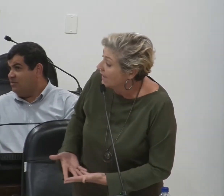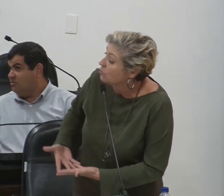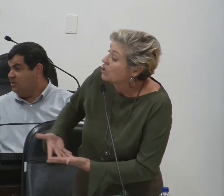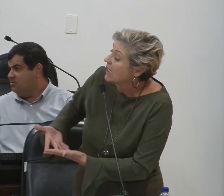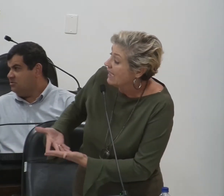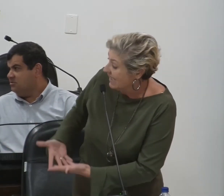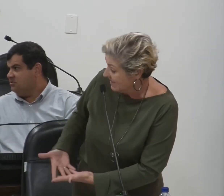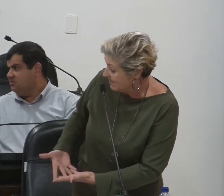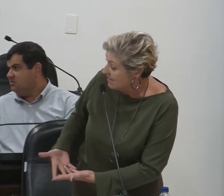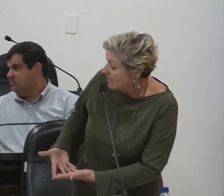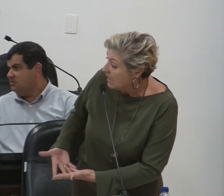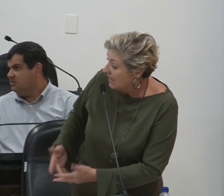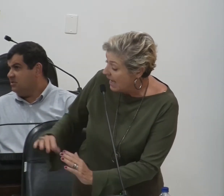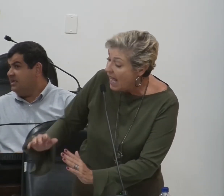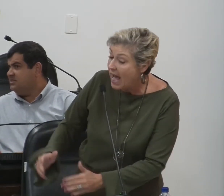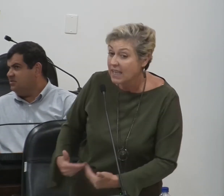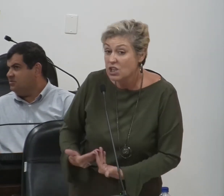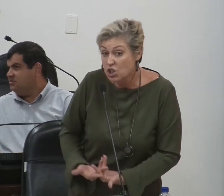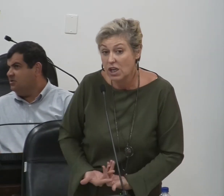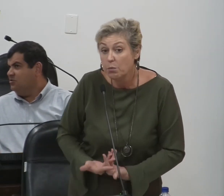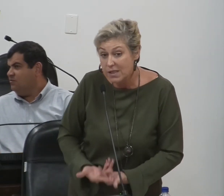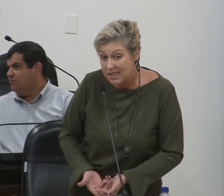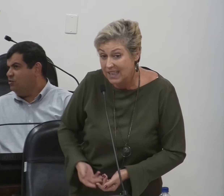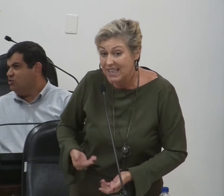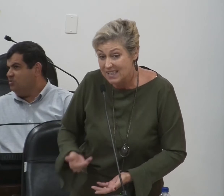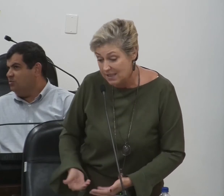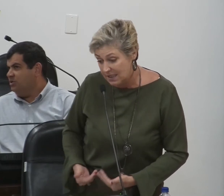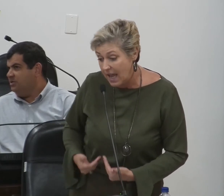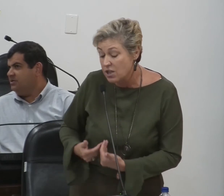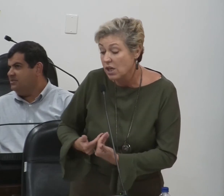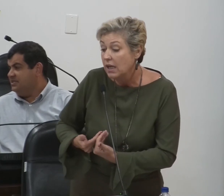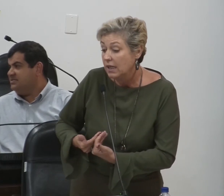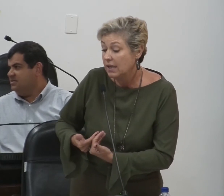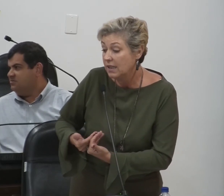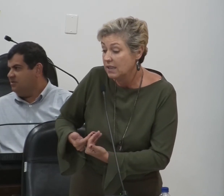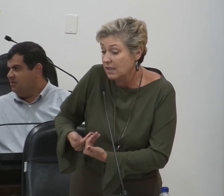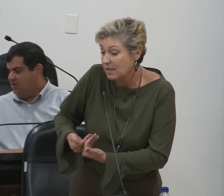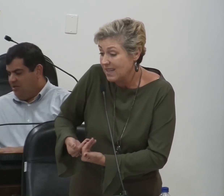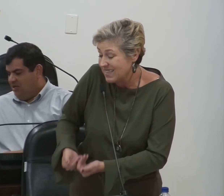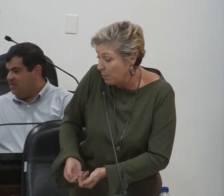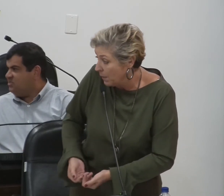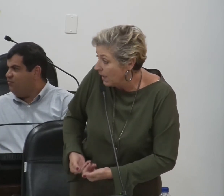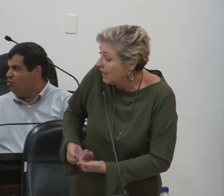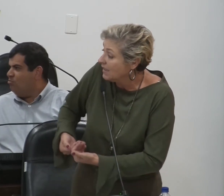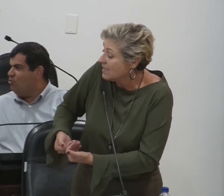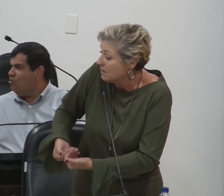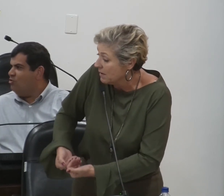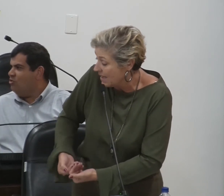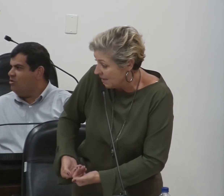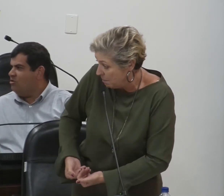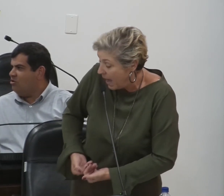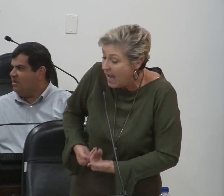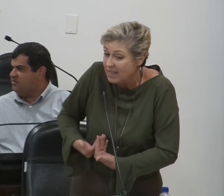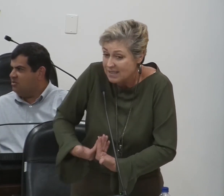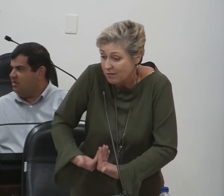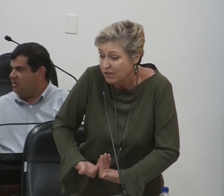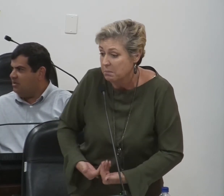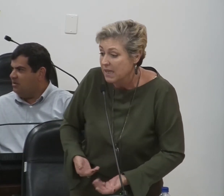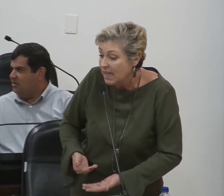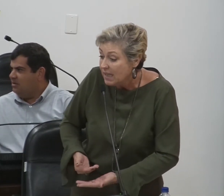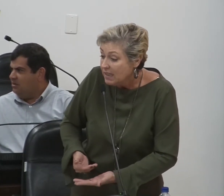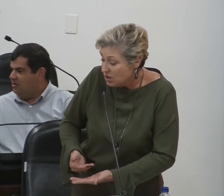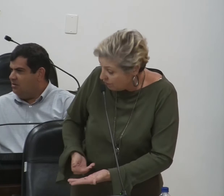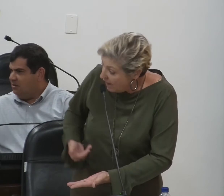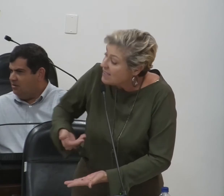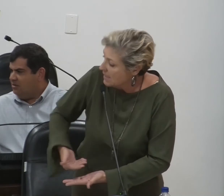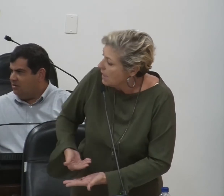estamos falando de crianças, né? Aqui chamo assim a necessidade dessa mãe, desse pai, dessa